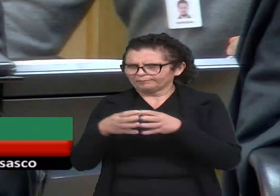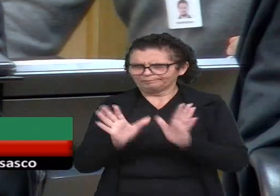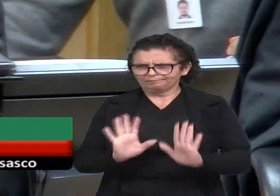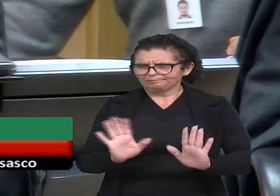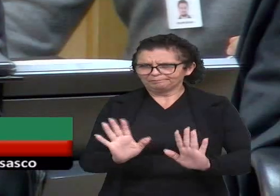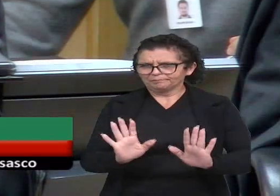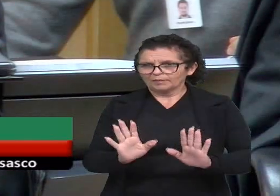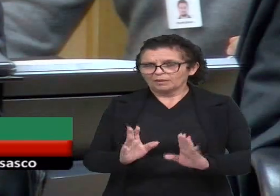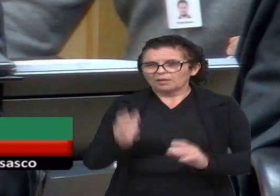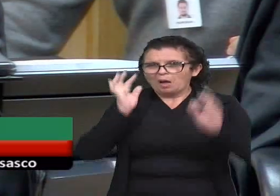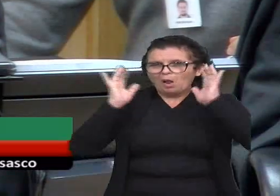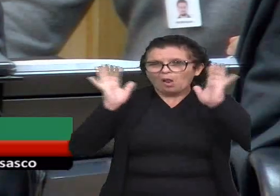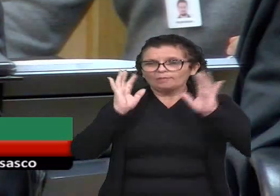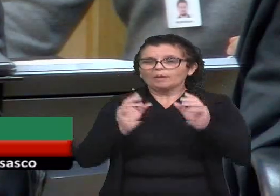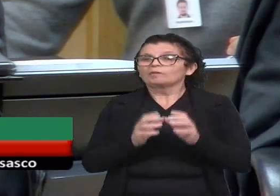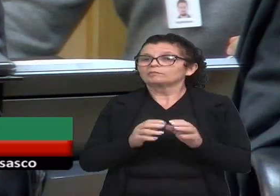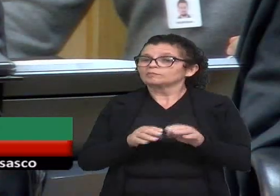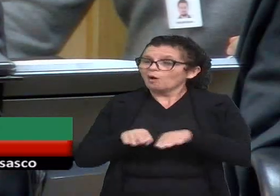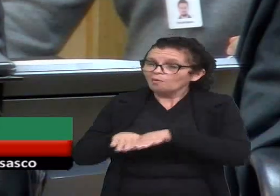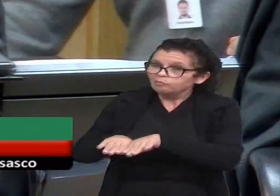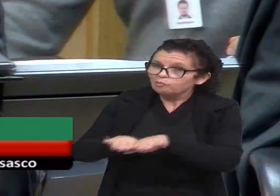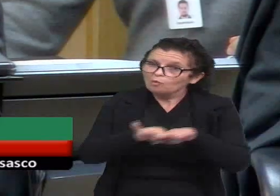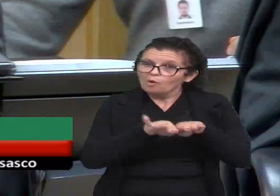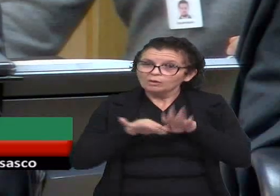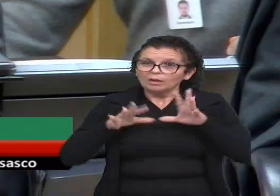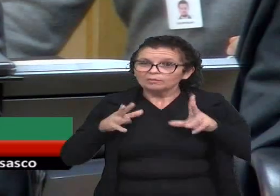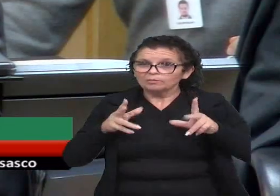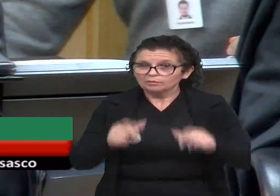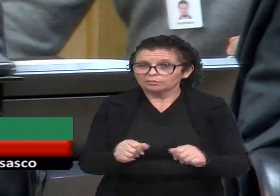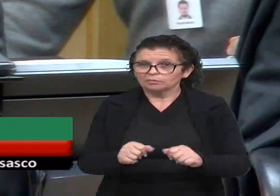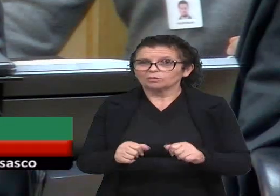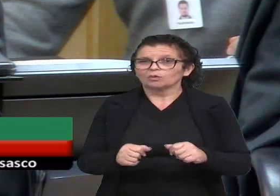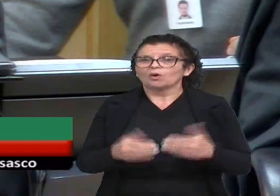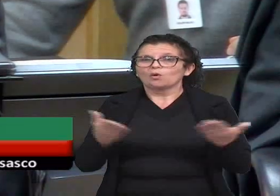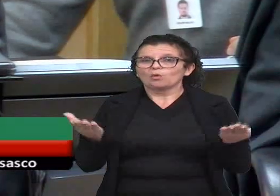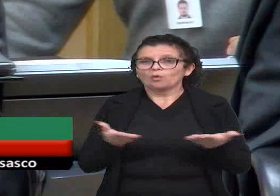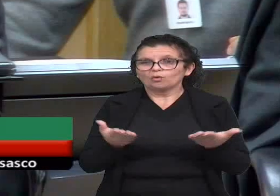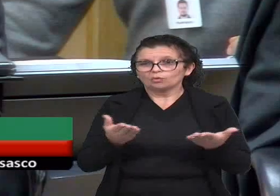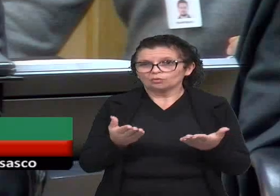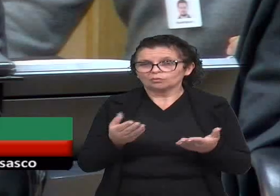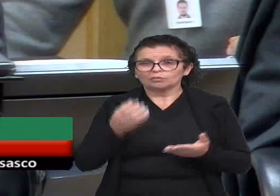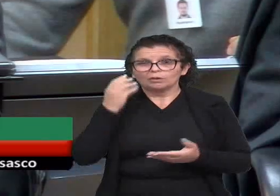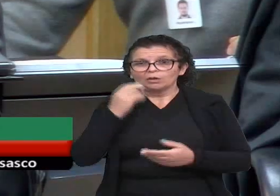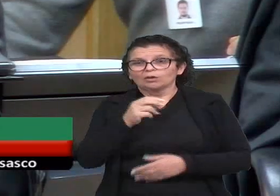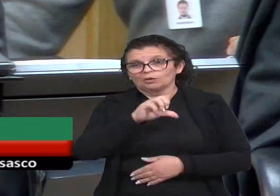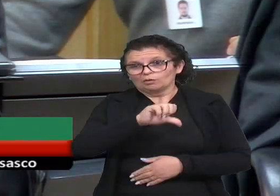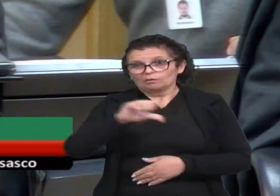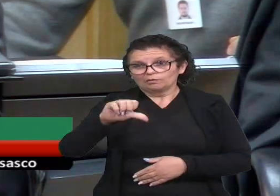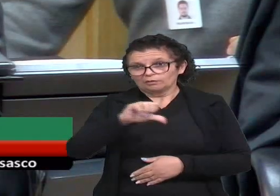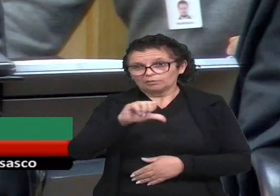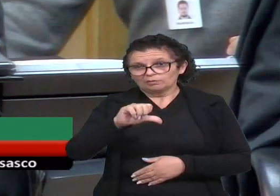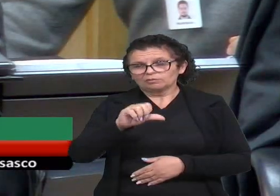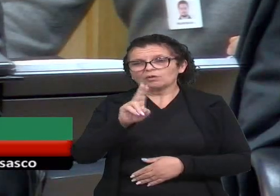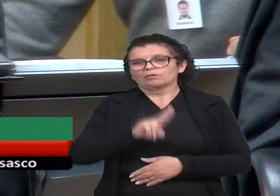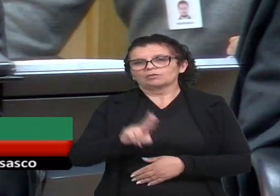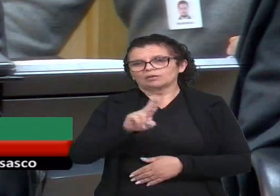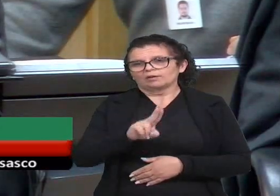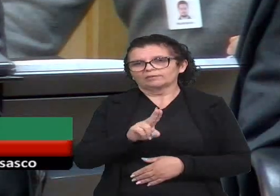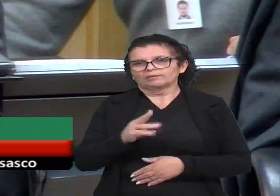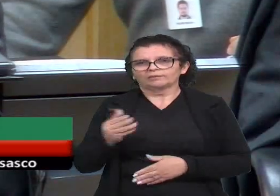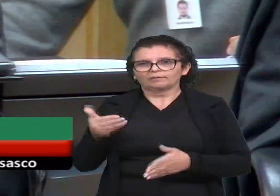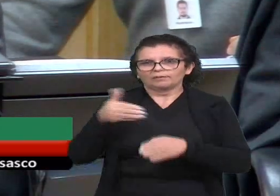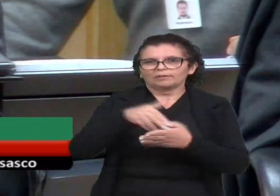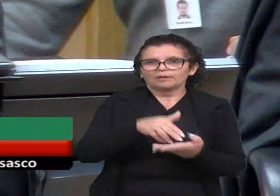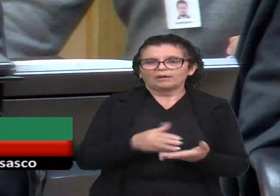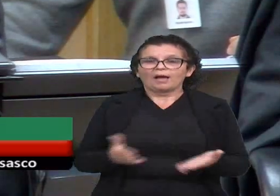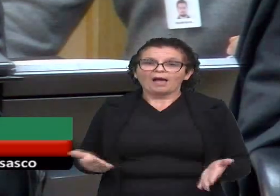situações ideológicas. Tratamos todo mundo iguais. O que o Emerson usou hoje 99% desses vereadores já usaram. Então, se a regra